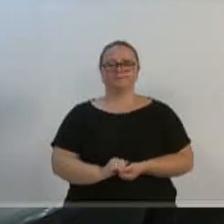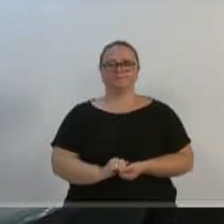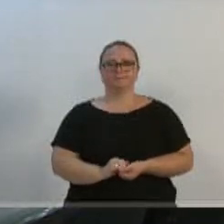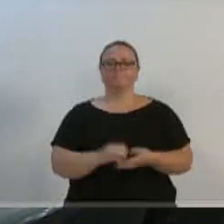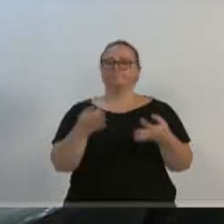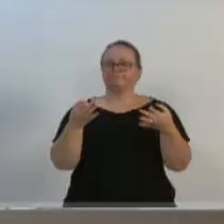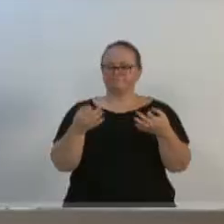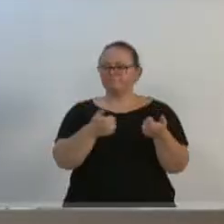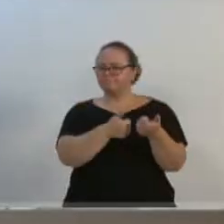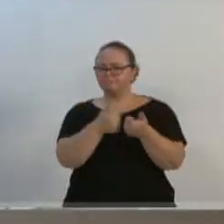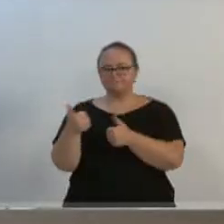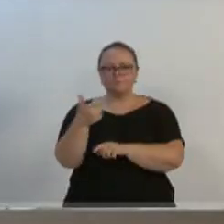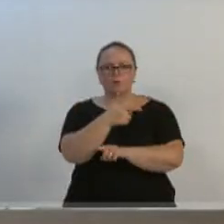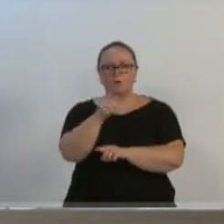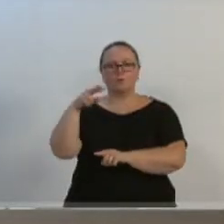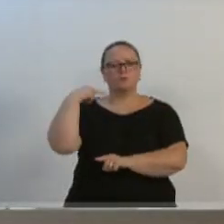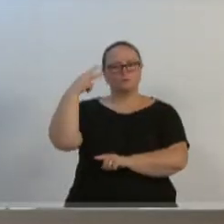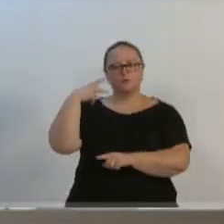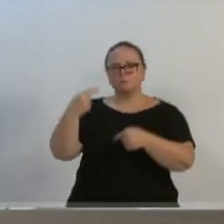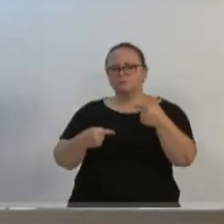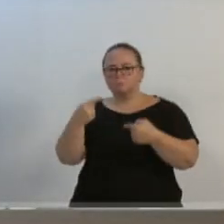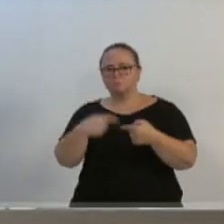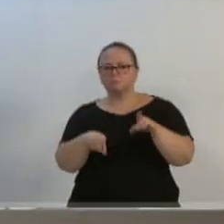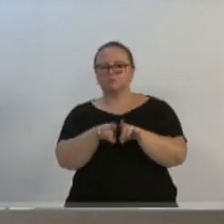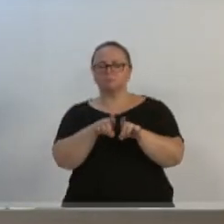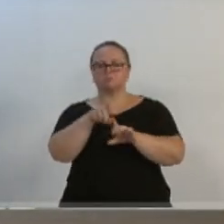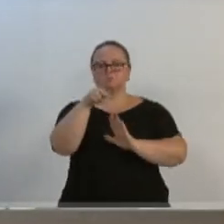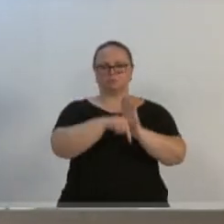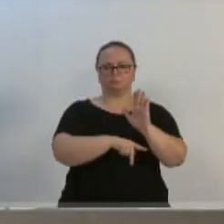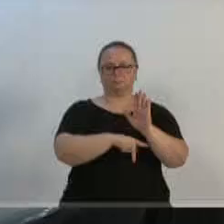Perfeito. Mais algum vereador gostaria de discutir o assunto, o projeto?